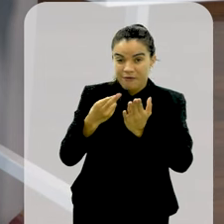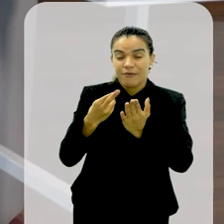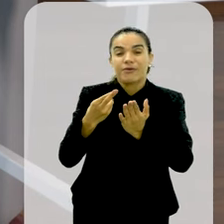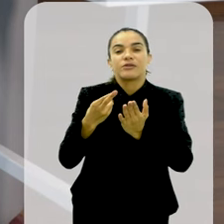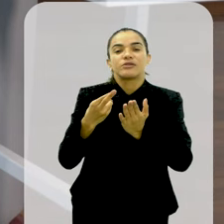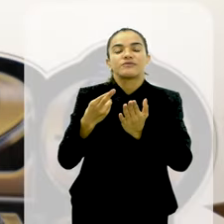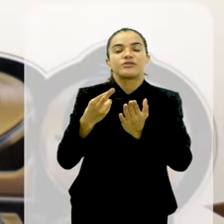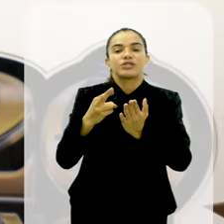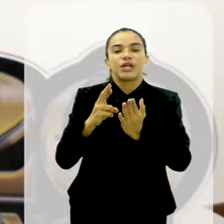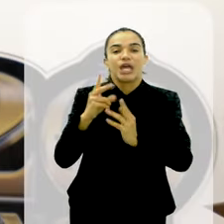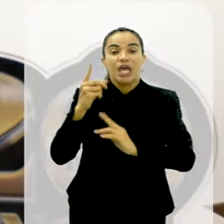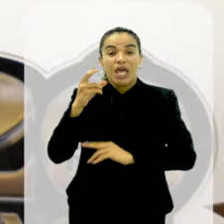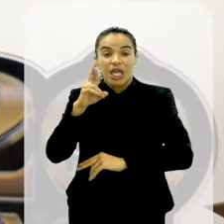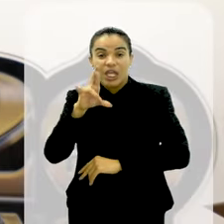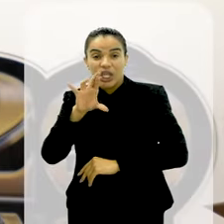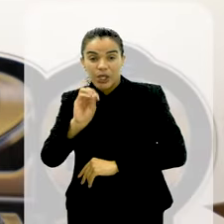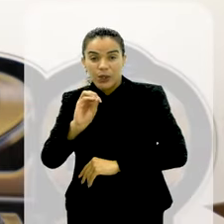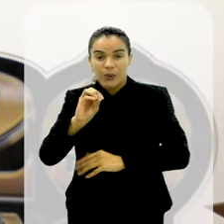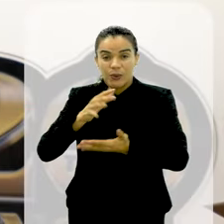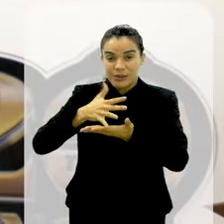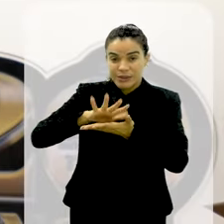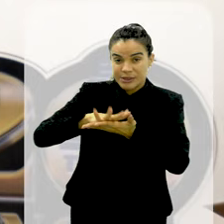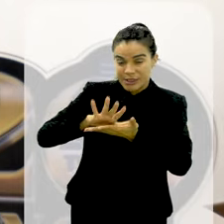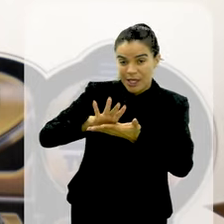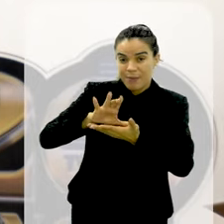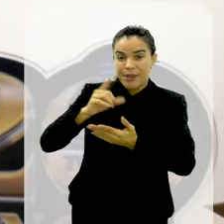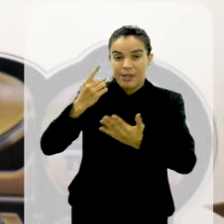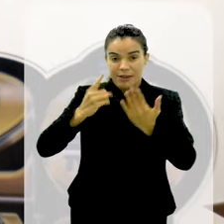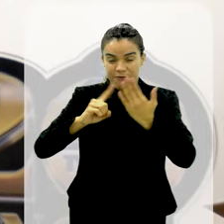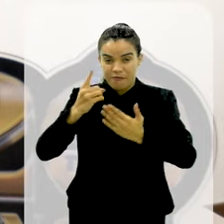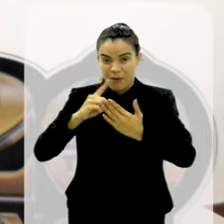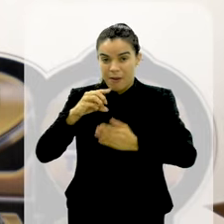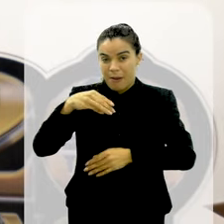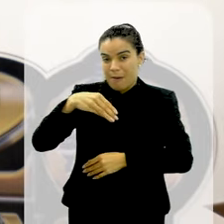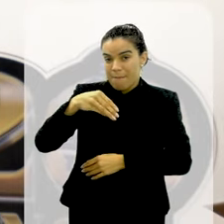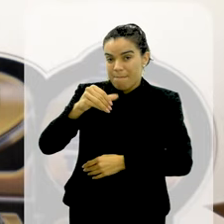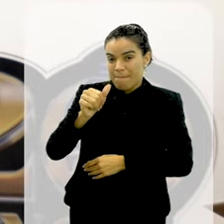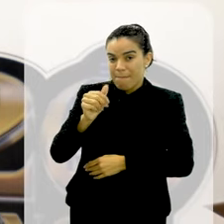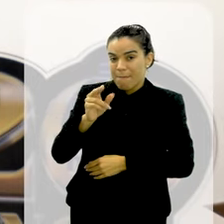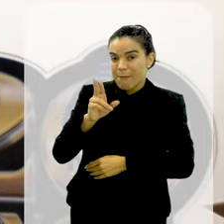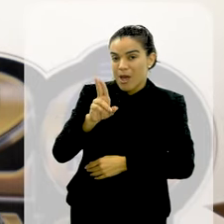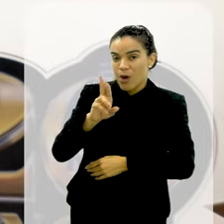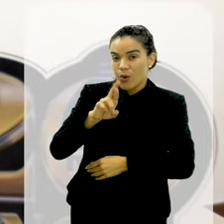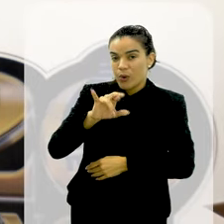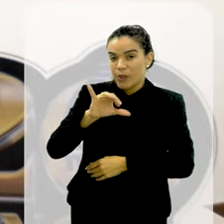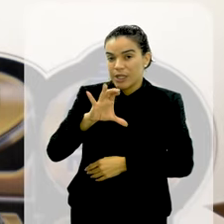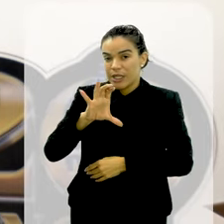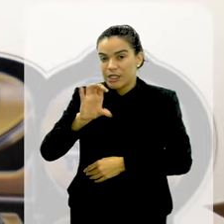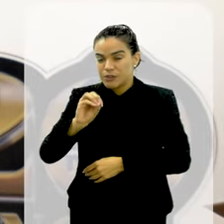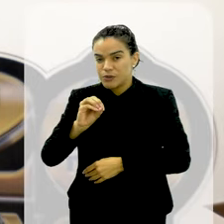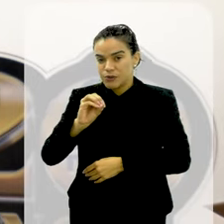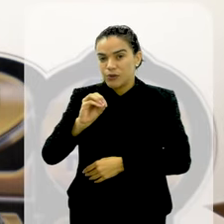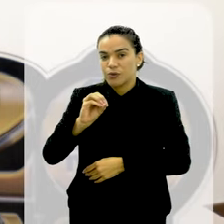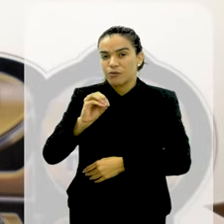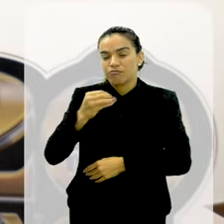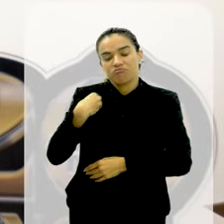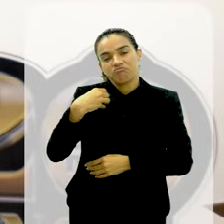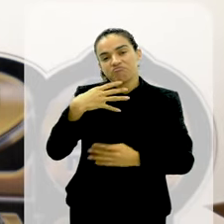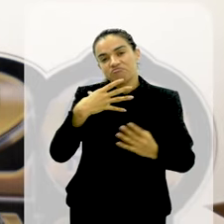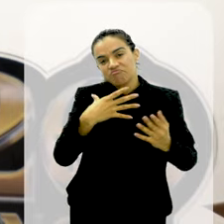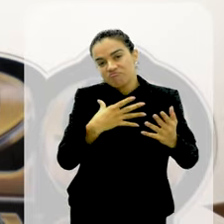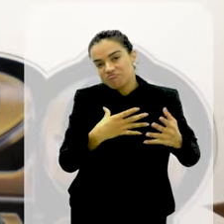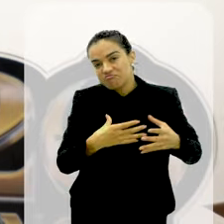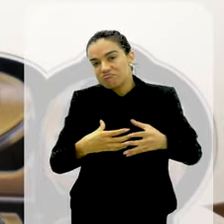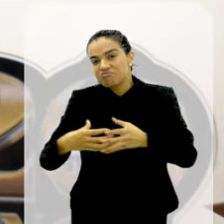Samba e Carnaval, do nosso querido Maurício Matos. O Maurício nos levava para o exterior e